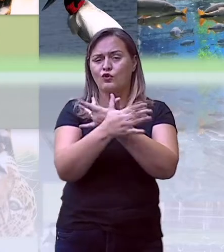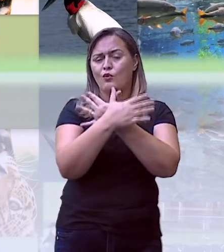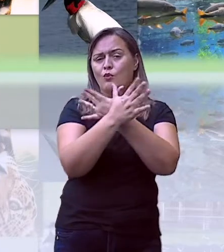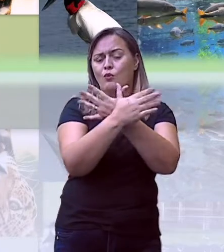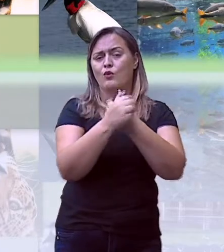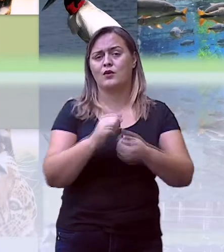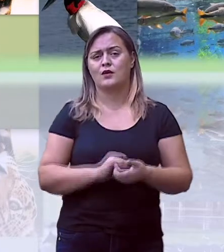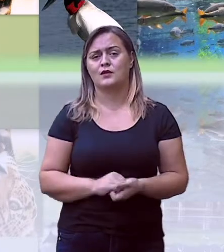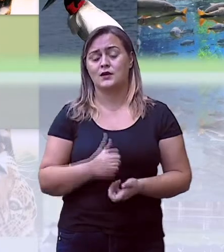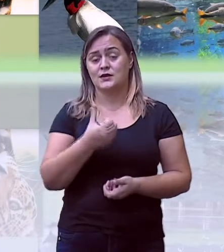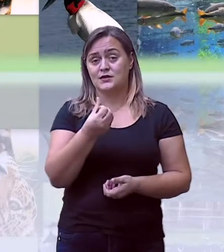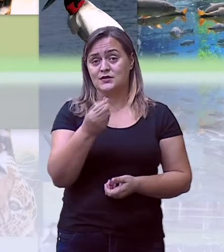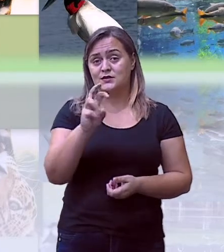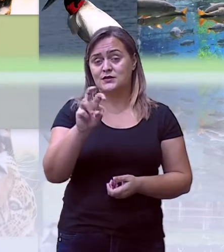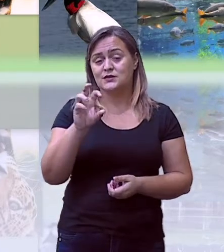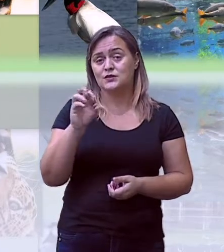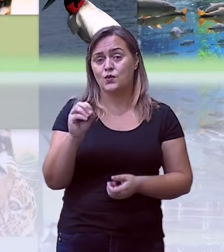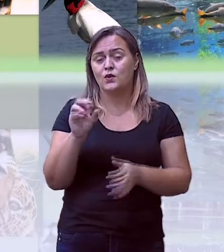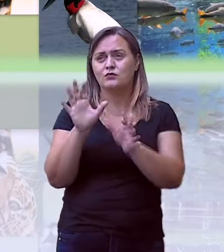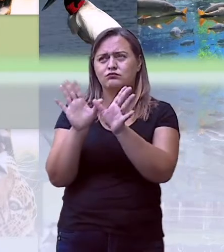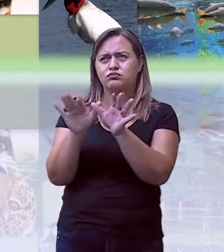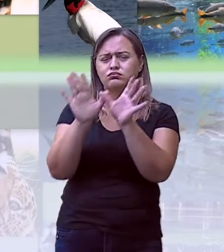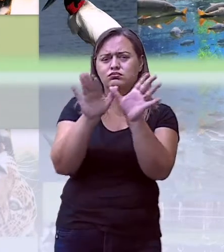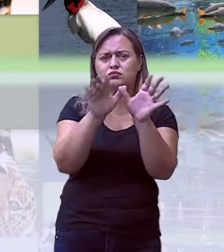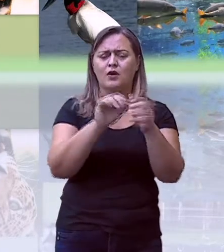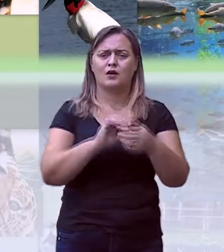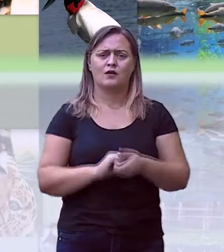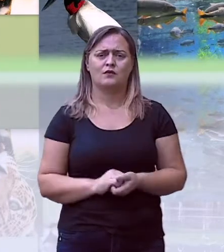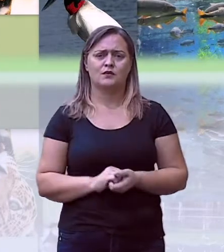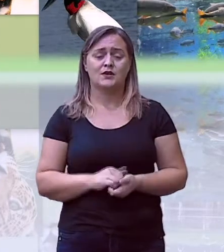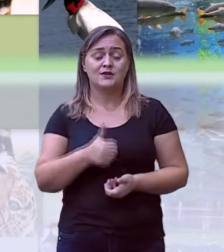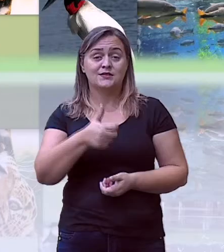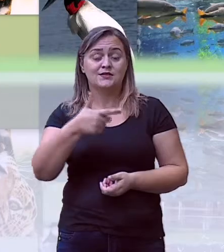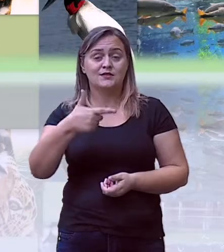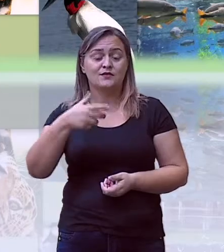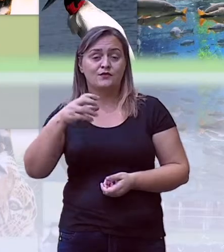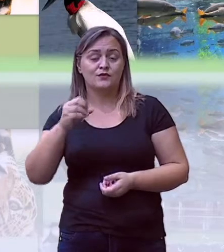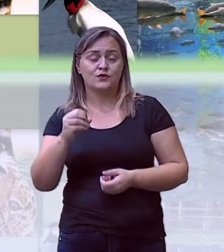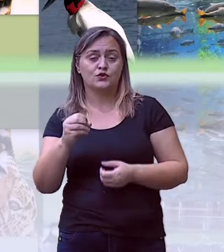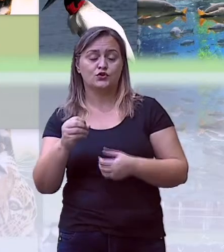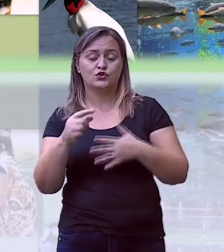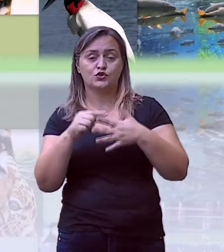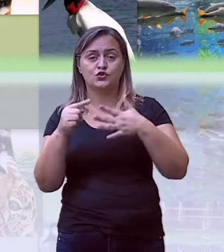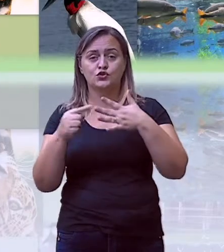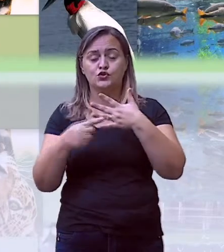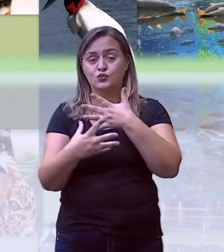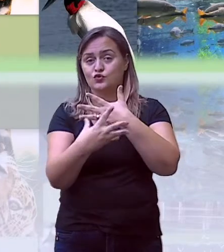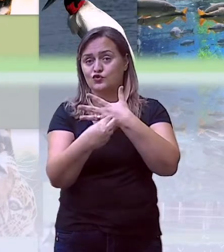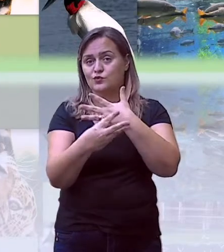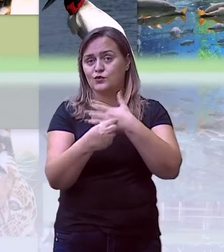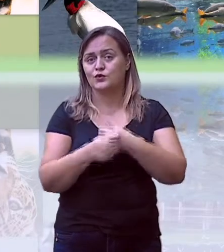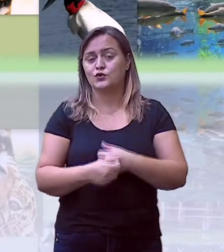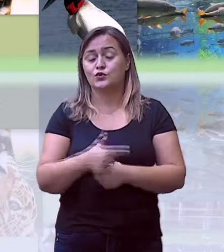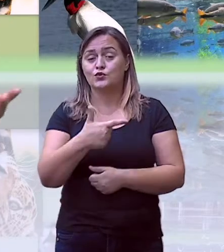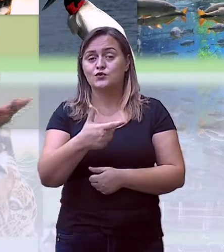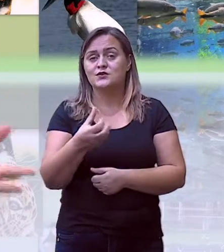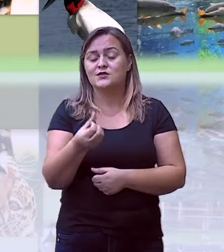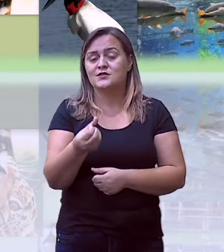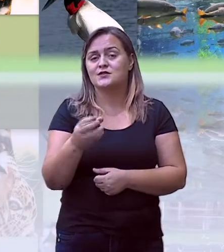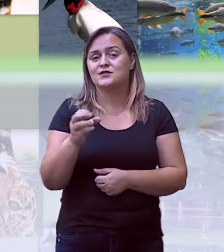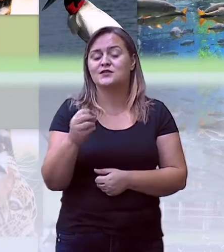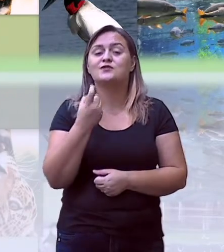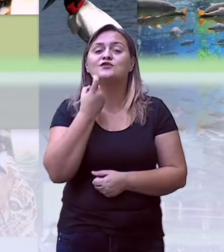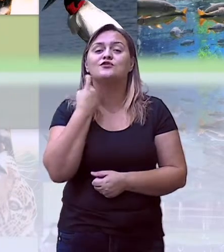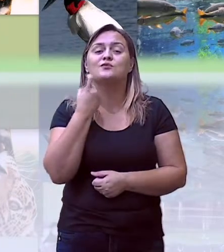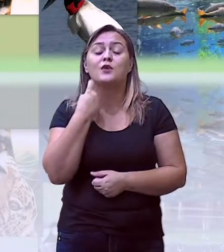650 de aves, 120 de mamíferos, 260 de peixes e 90